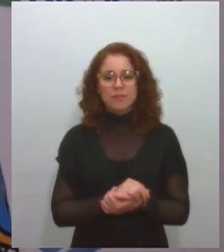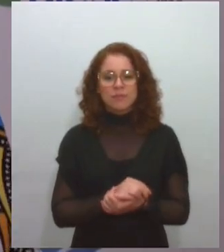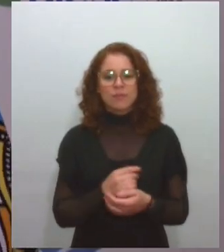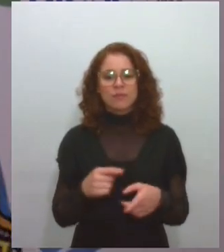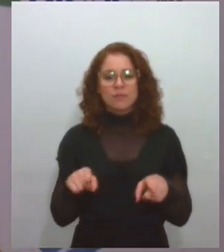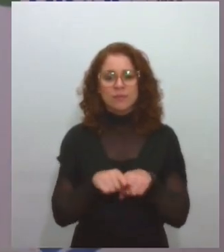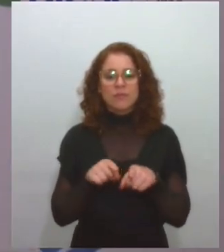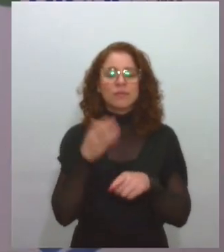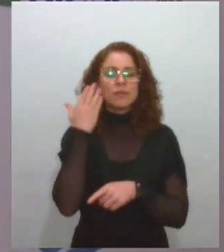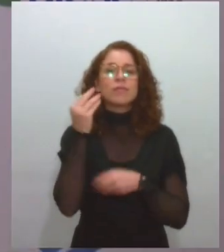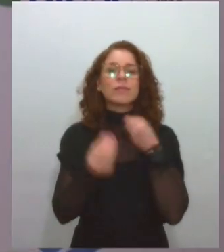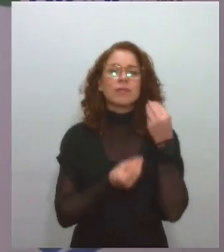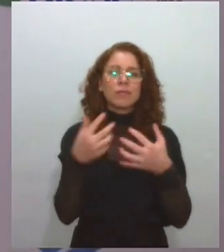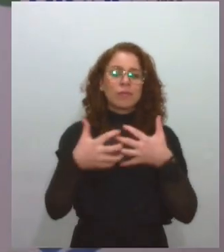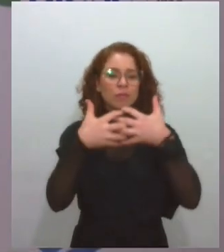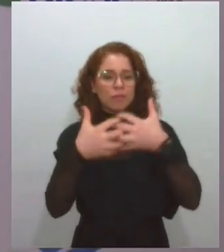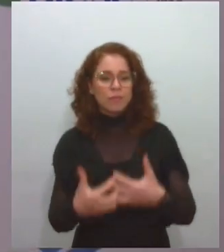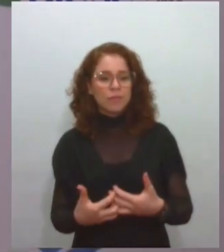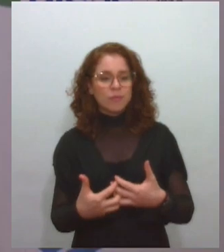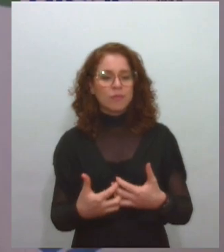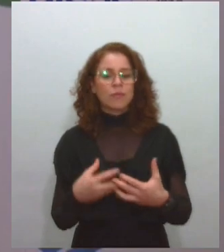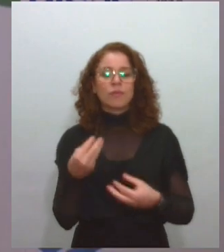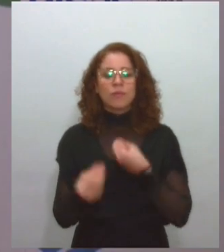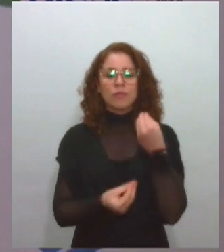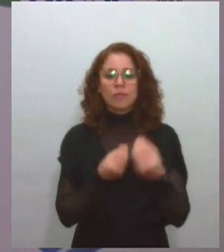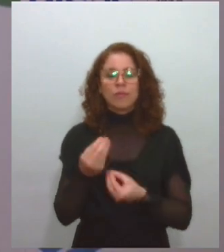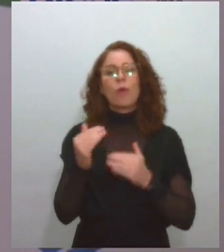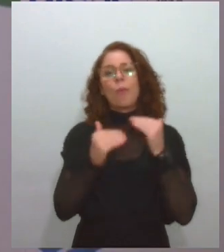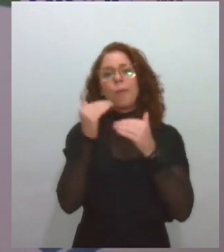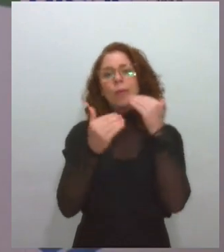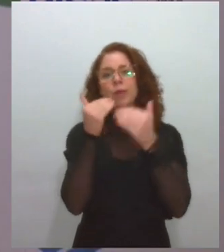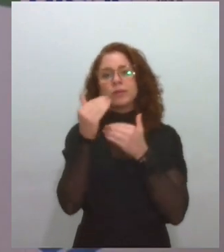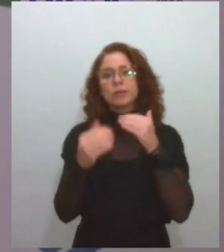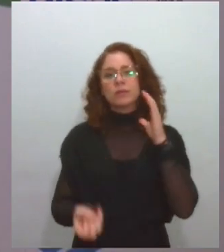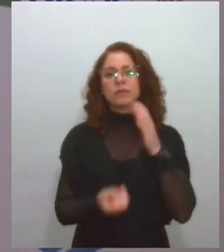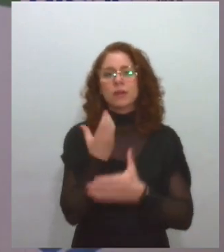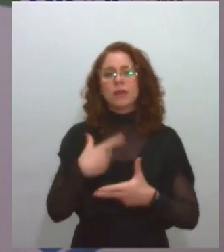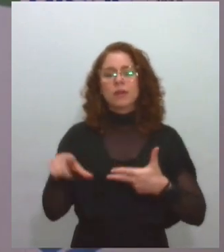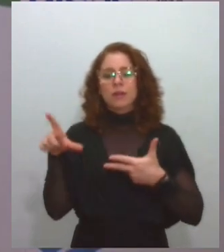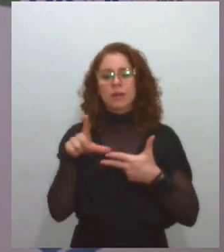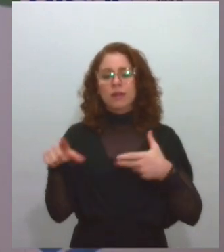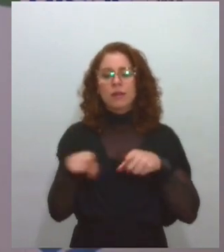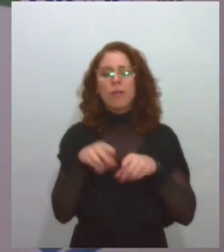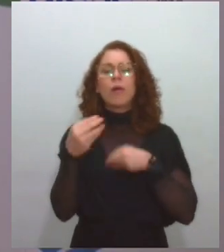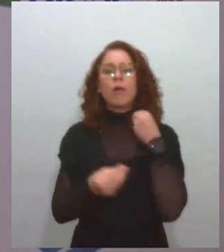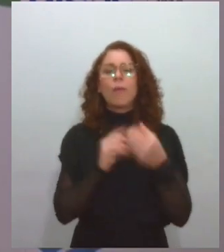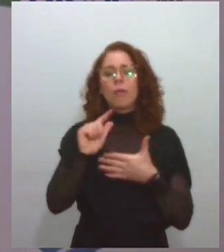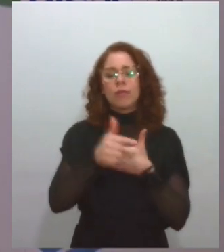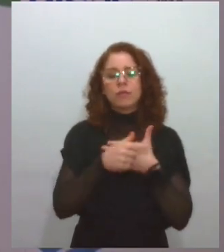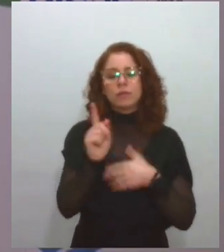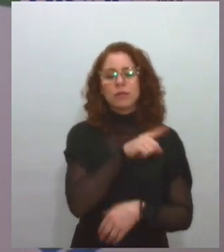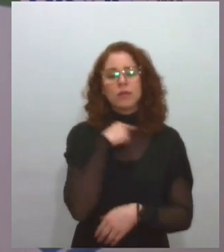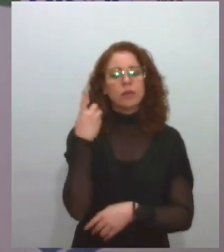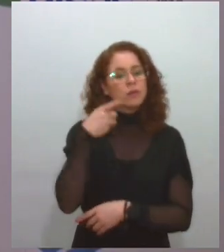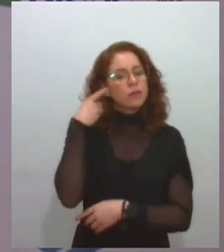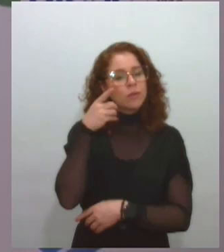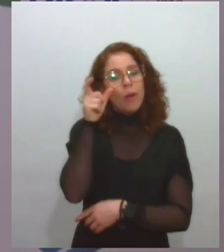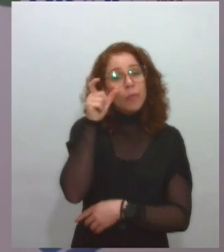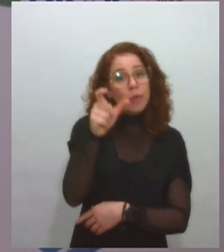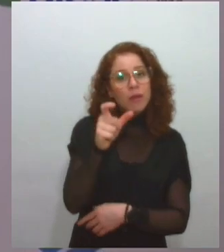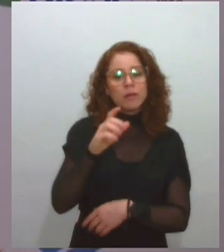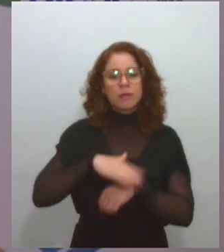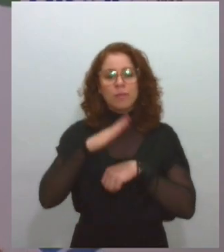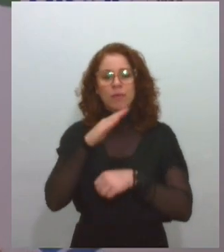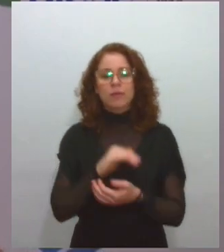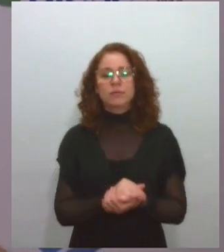que lidar, né, o processo legislativo, a nossa atuação política, para que eles possam se interessar mais para a política,